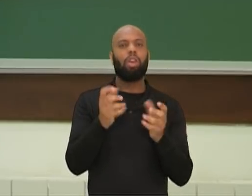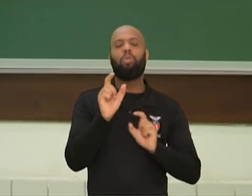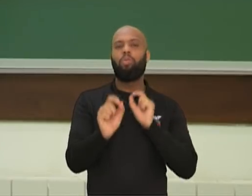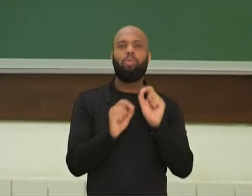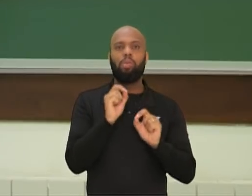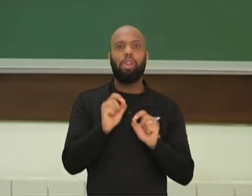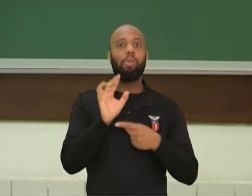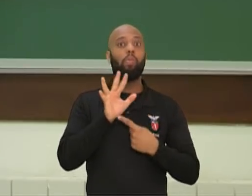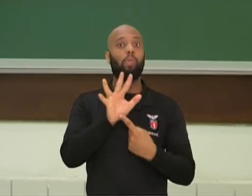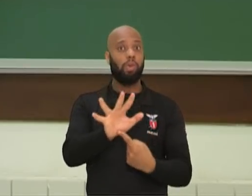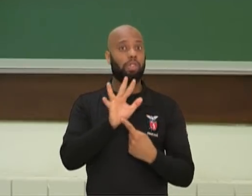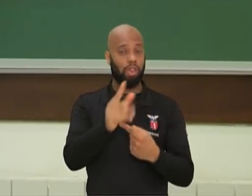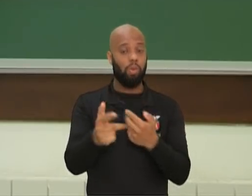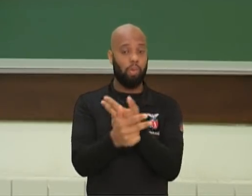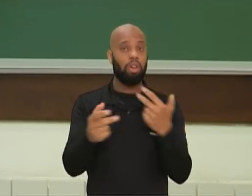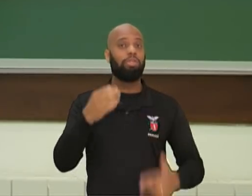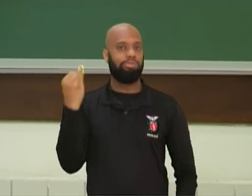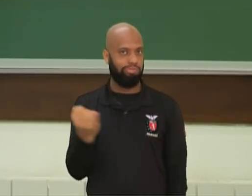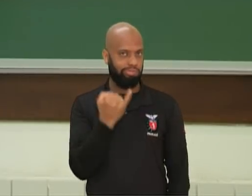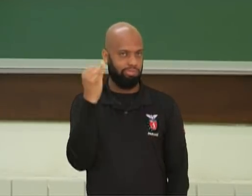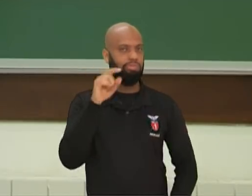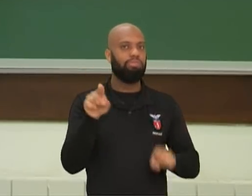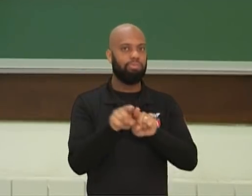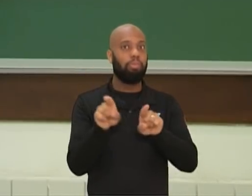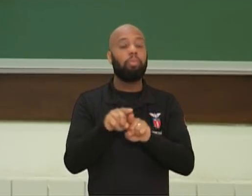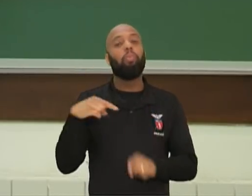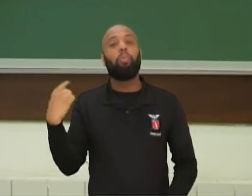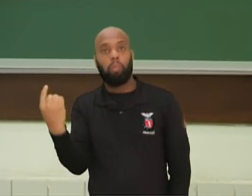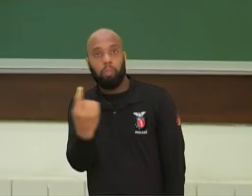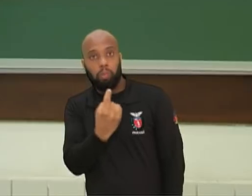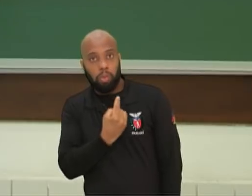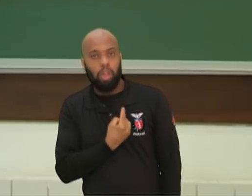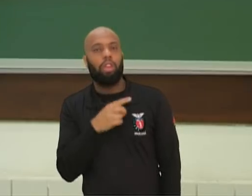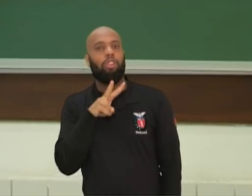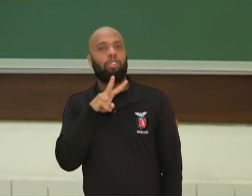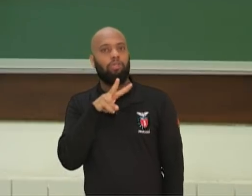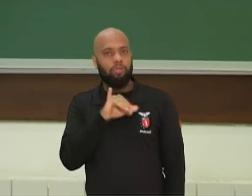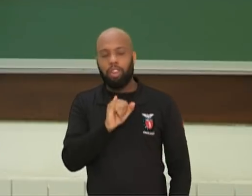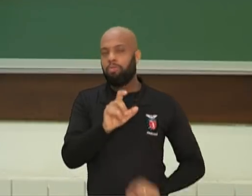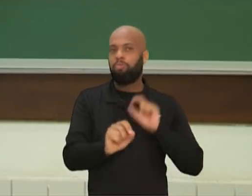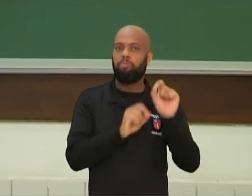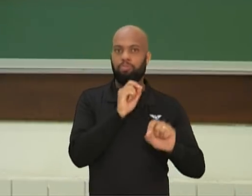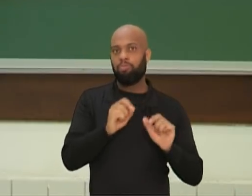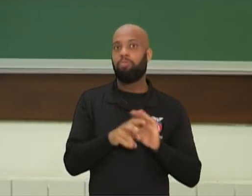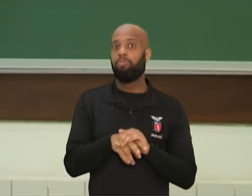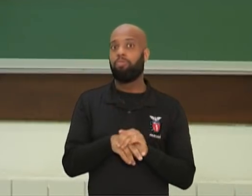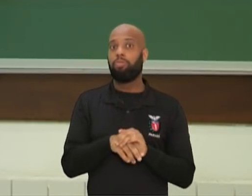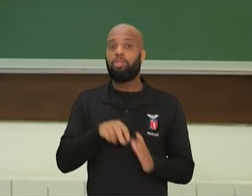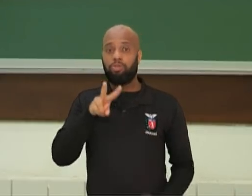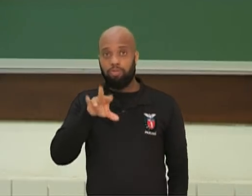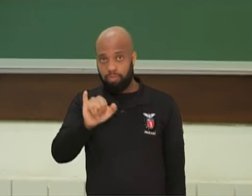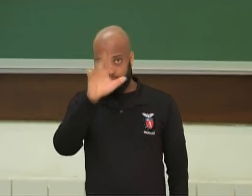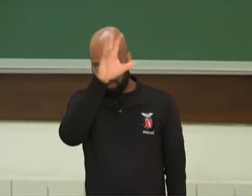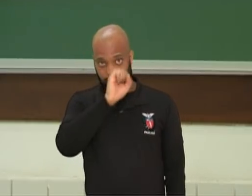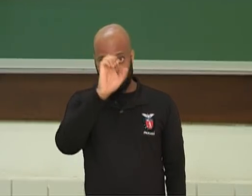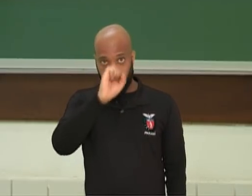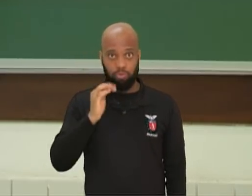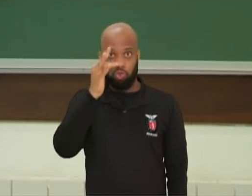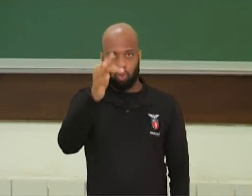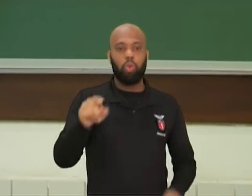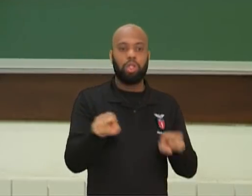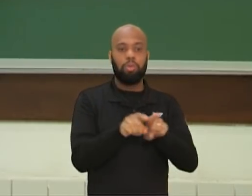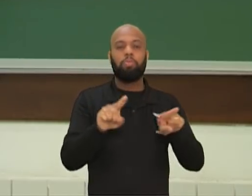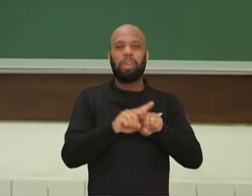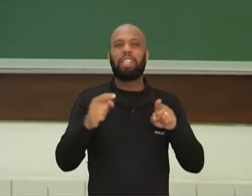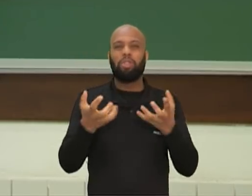aqui ressaltar uma coisa muito importante que nós vamos aprender nas próximas aulas, mas eu já